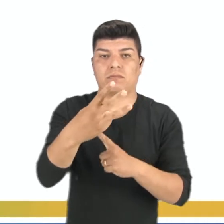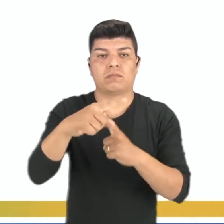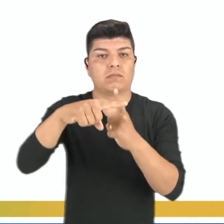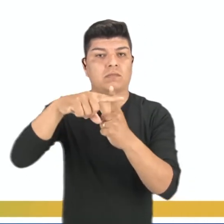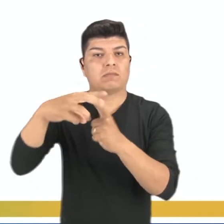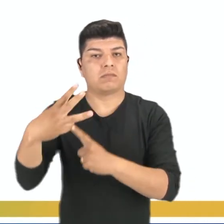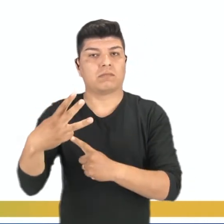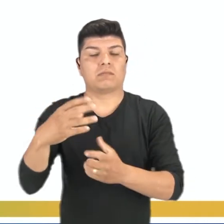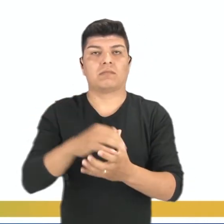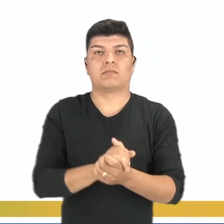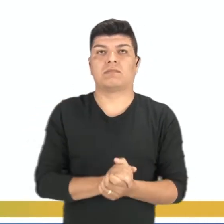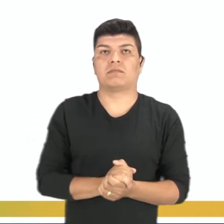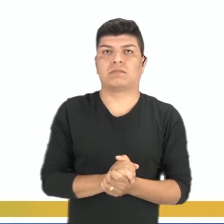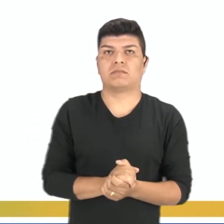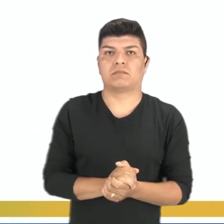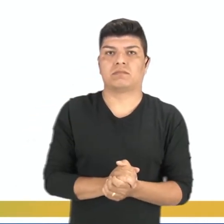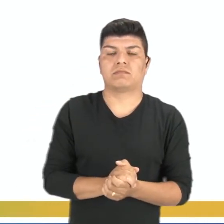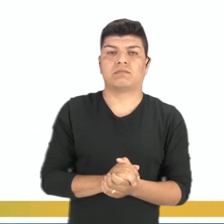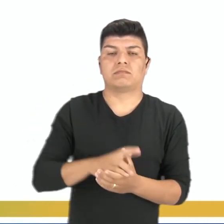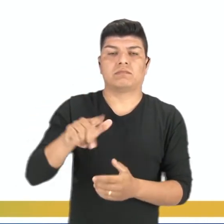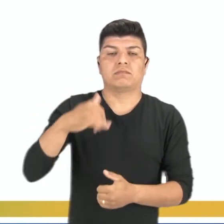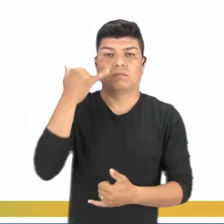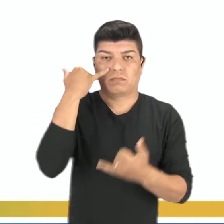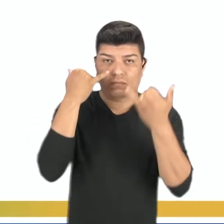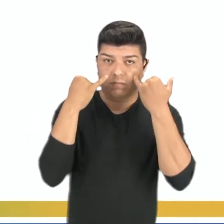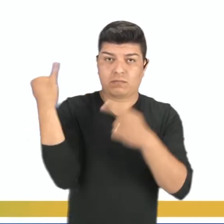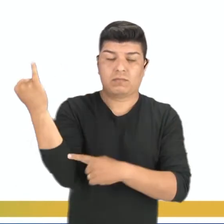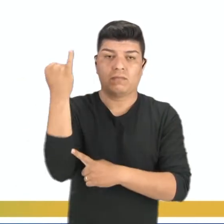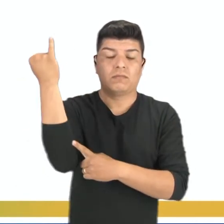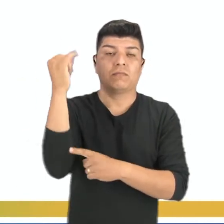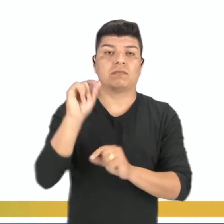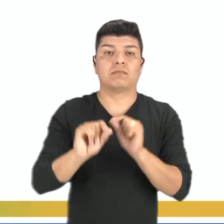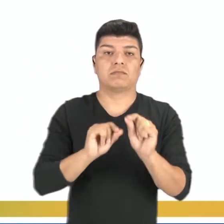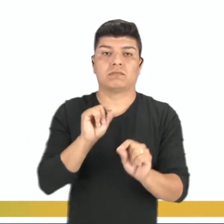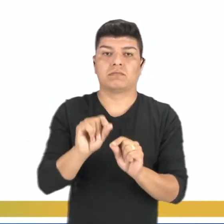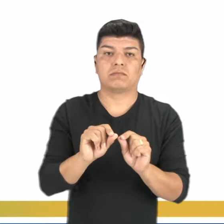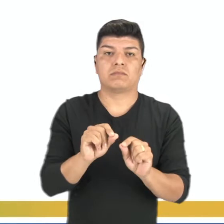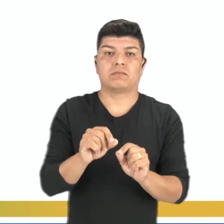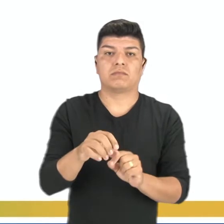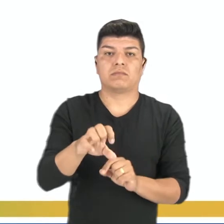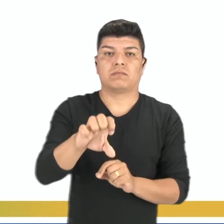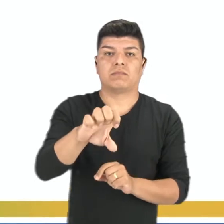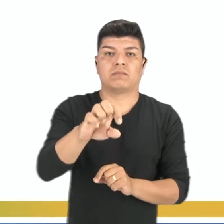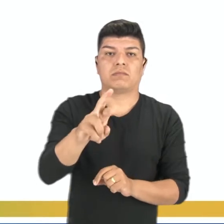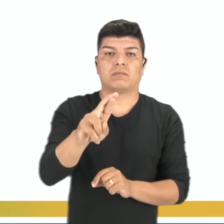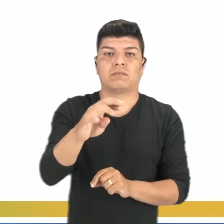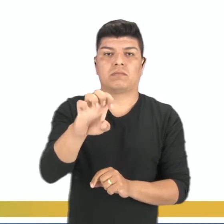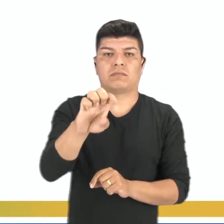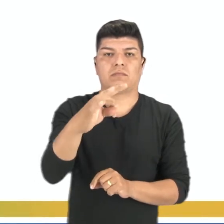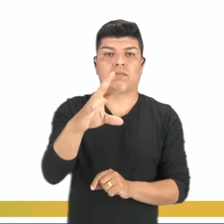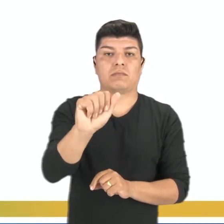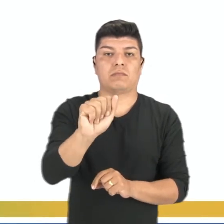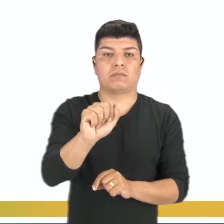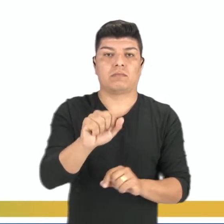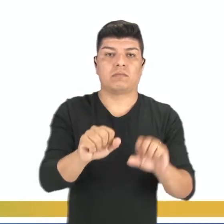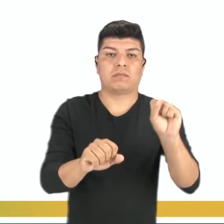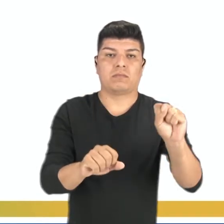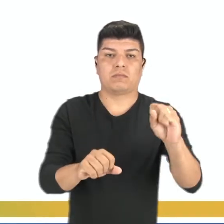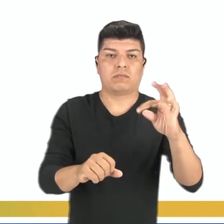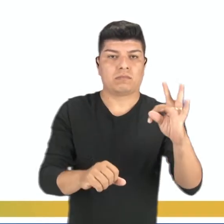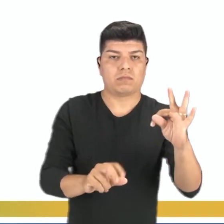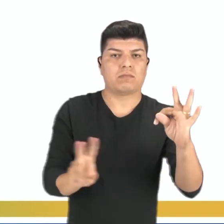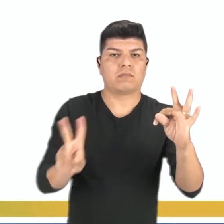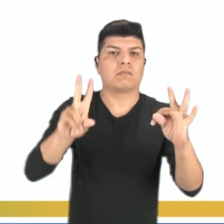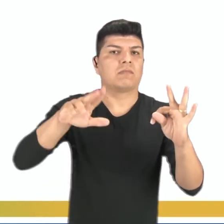mais 3. Uma outra informação importante é o segmento de reta ST. Ele tem valor